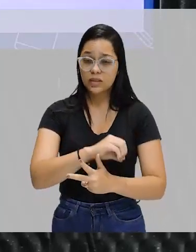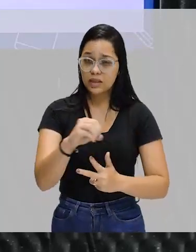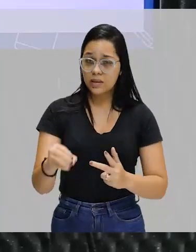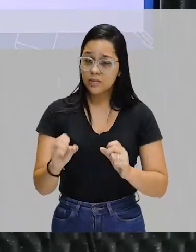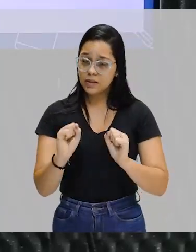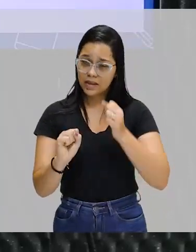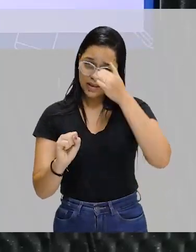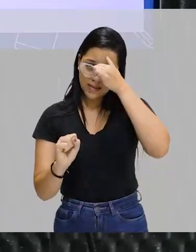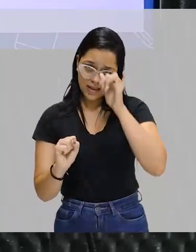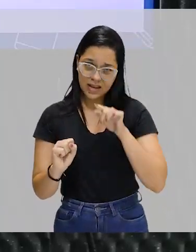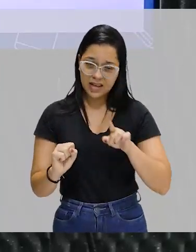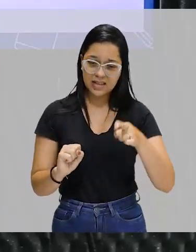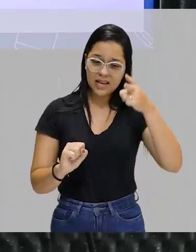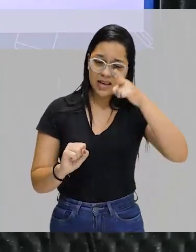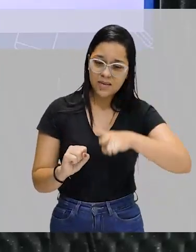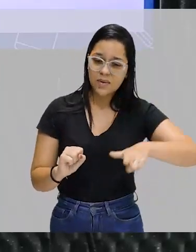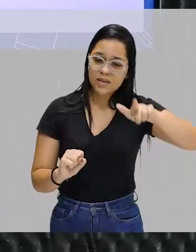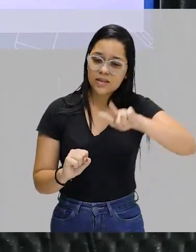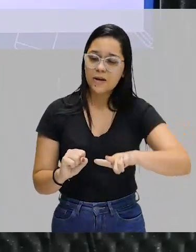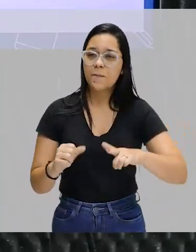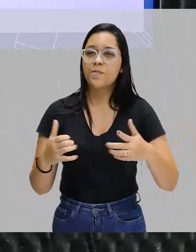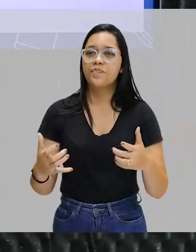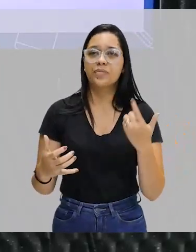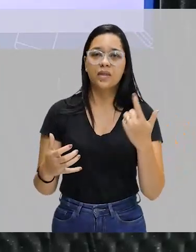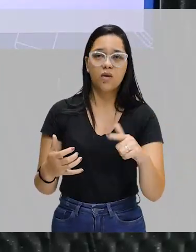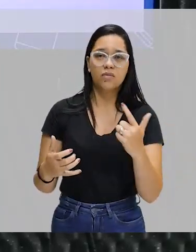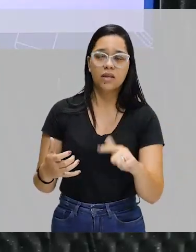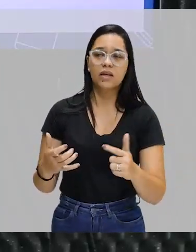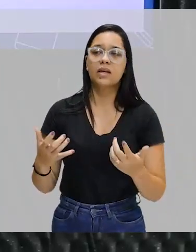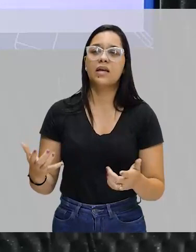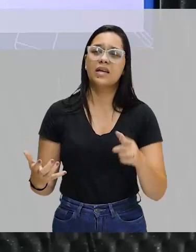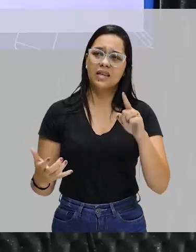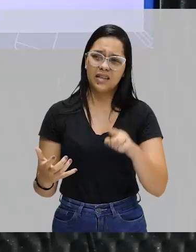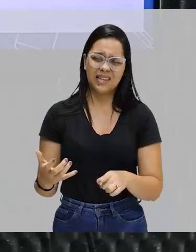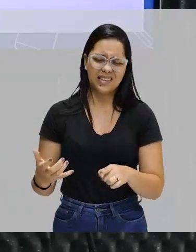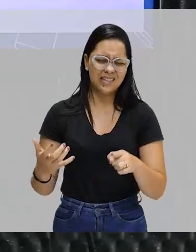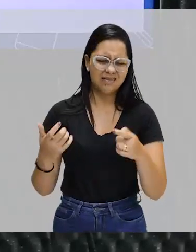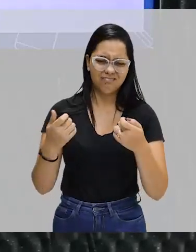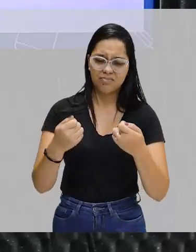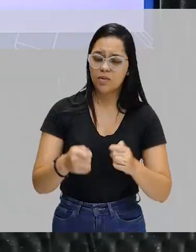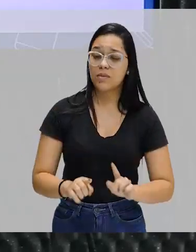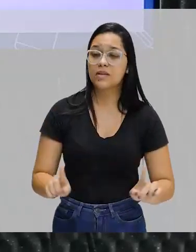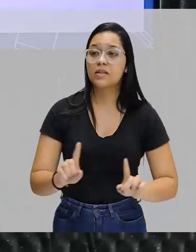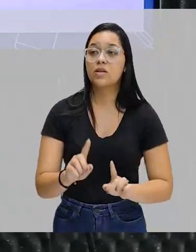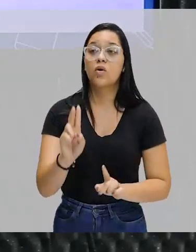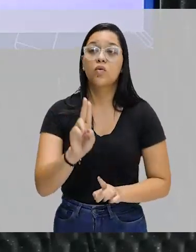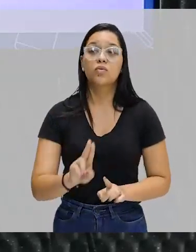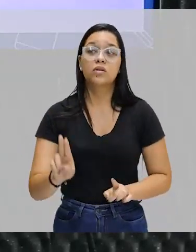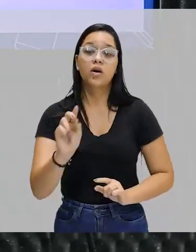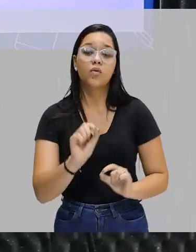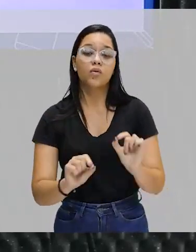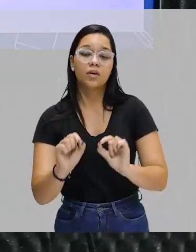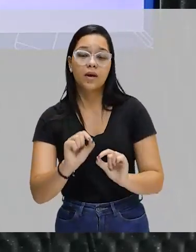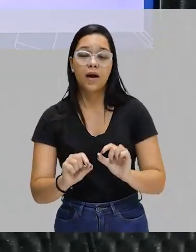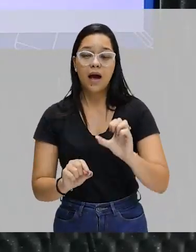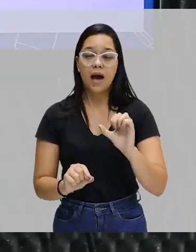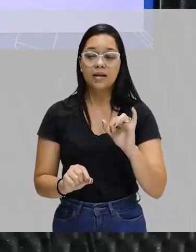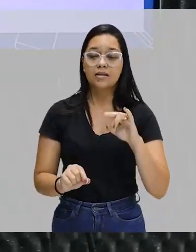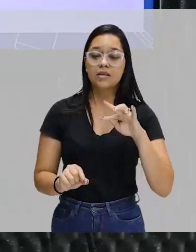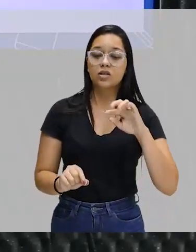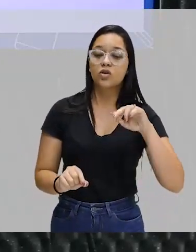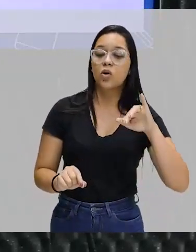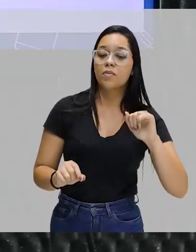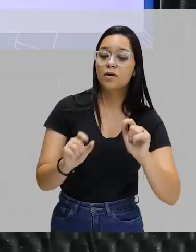a gente evitar essa repetição, para não fazer essa repetição que é tão desnecessária, nós vamos utilizando o quê? A sinonímia, que